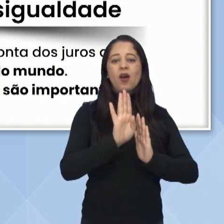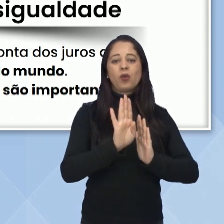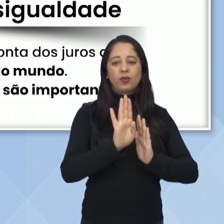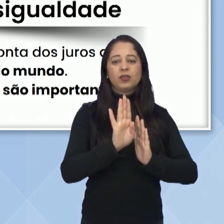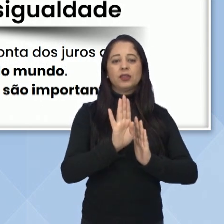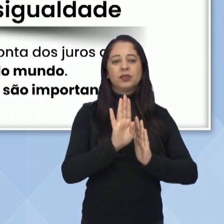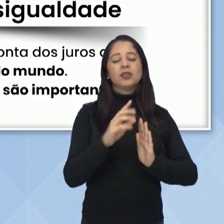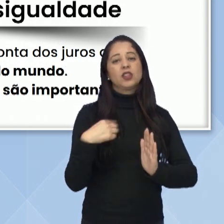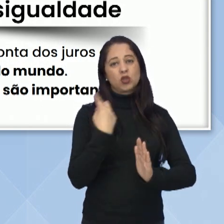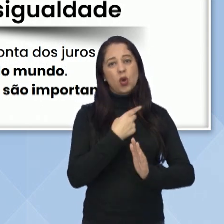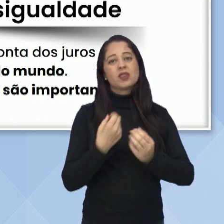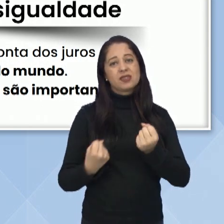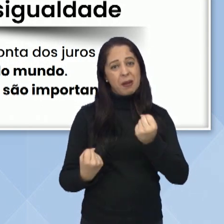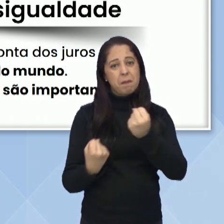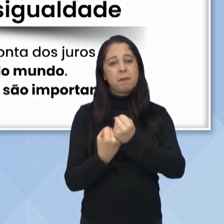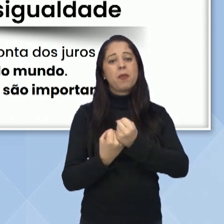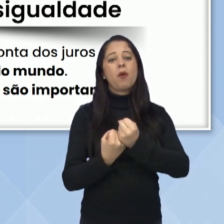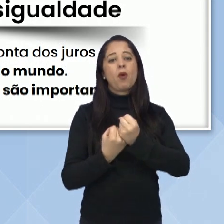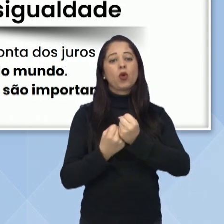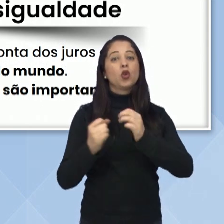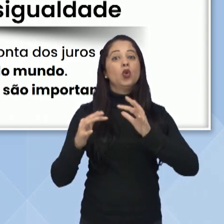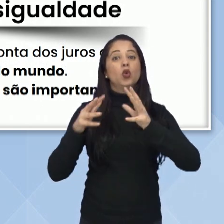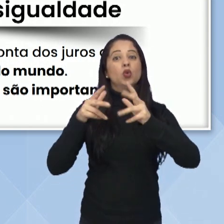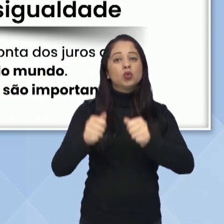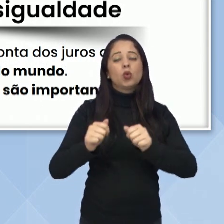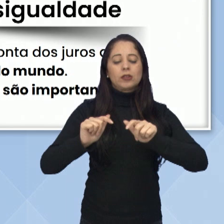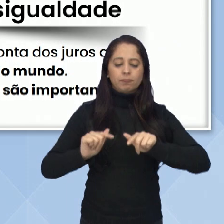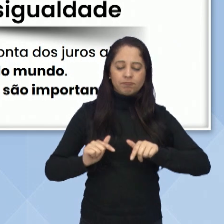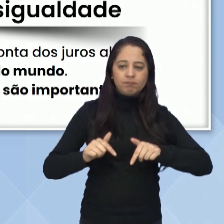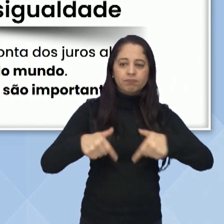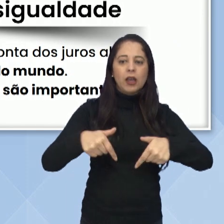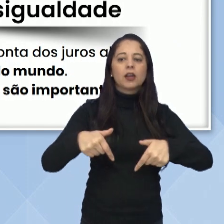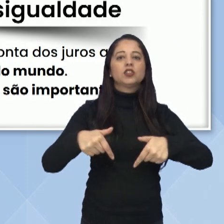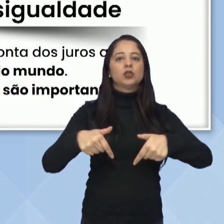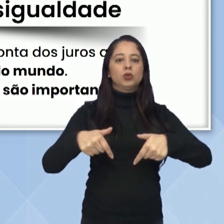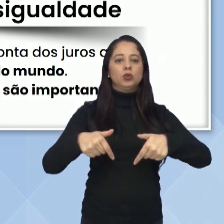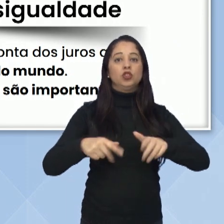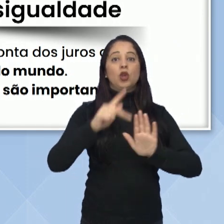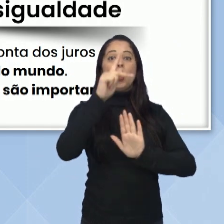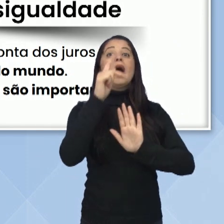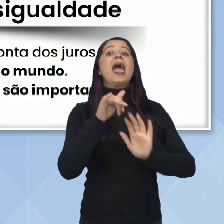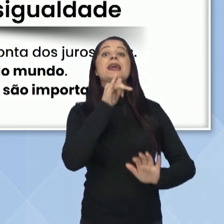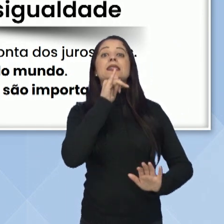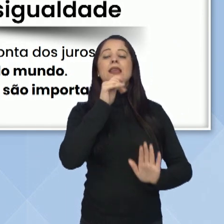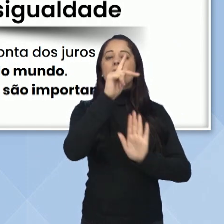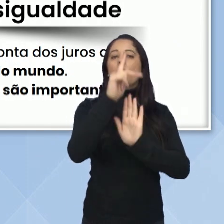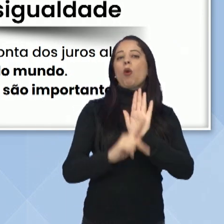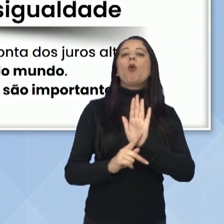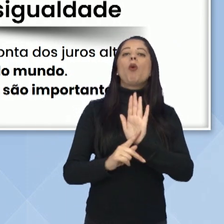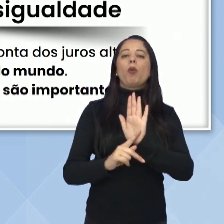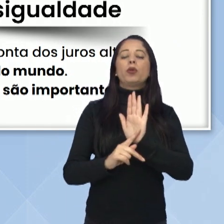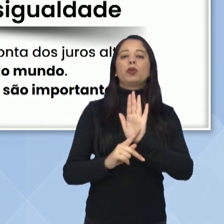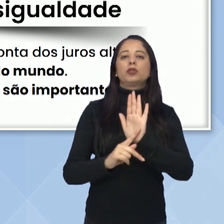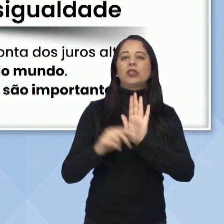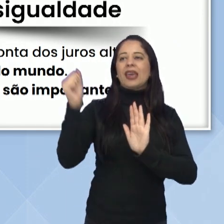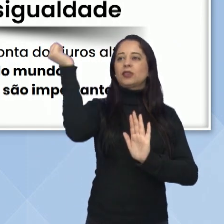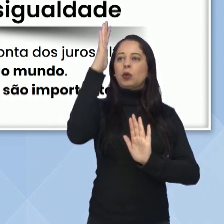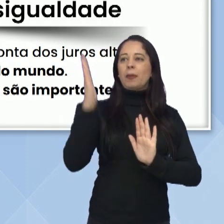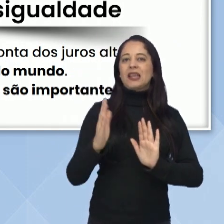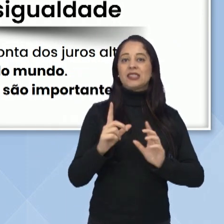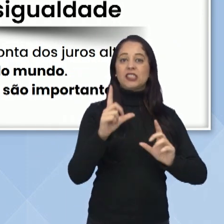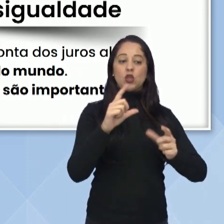nós apoiamos todas as iniciativas como o Desenrola e a Anistia, que são